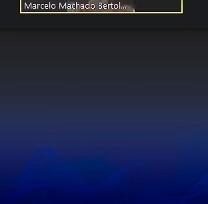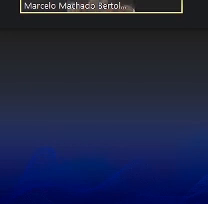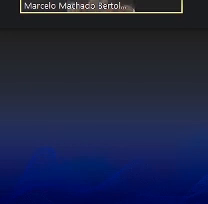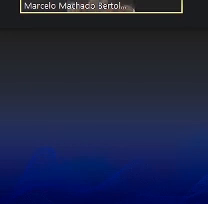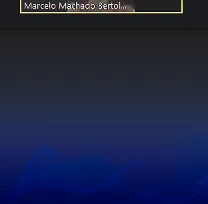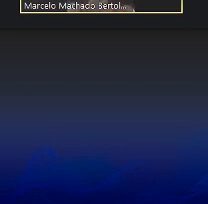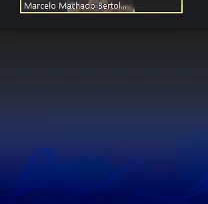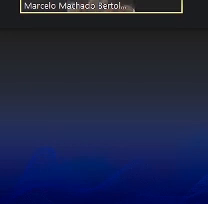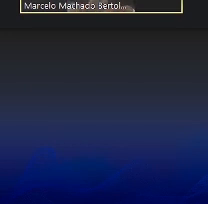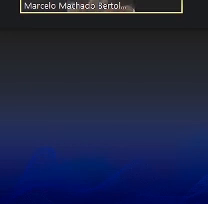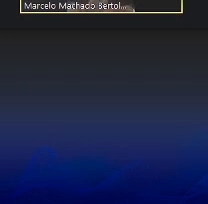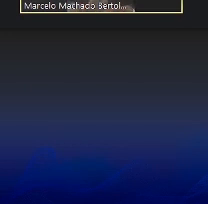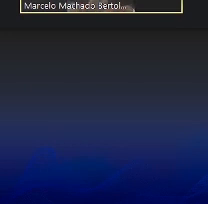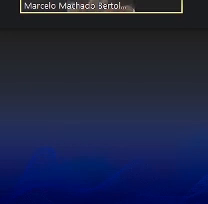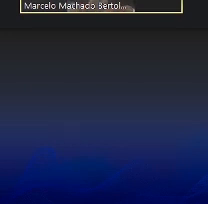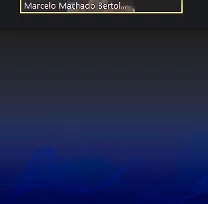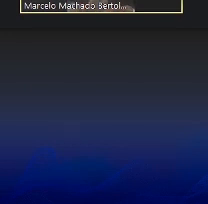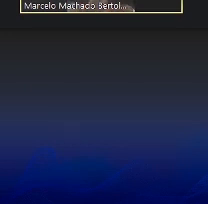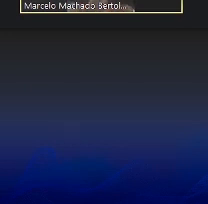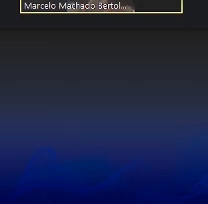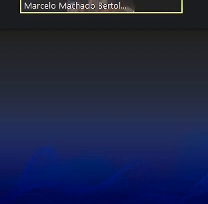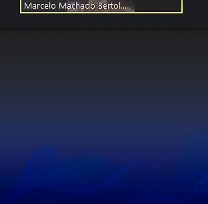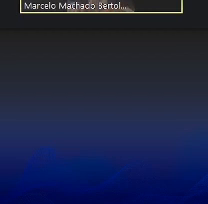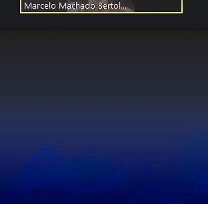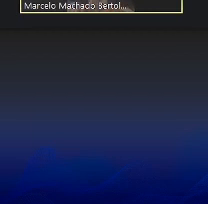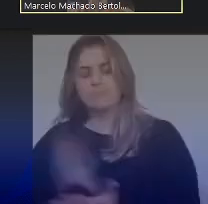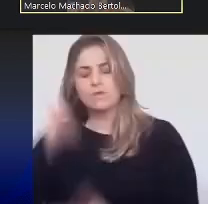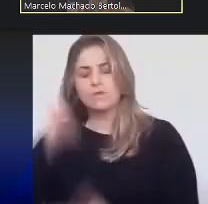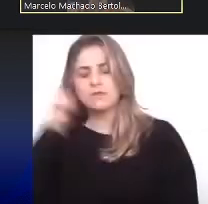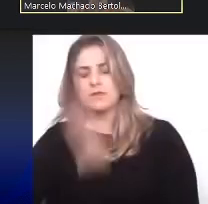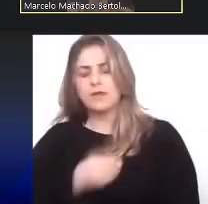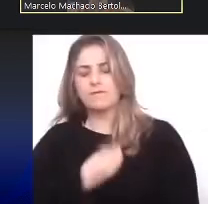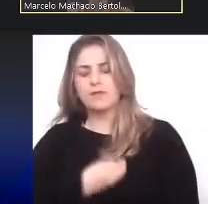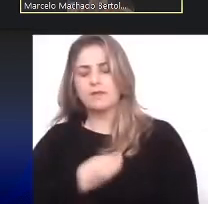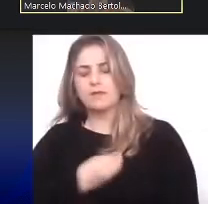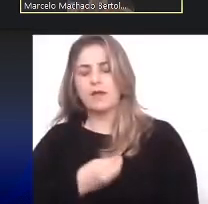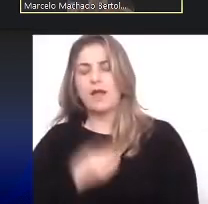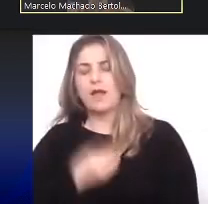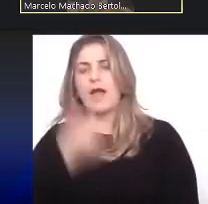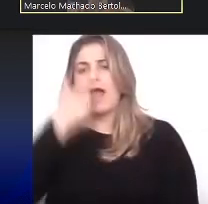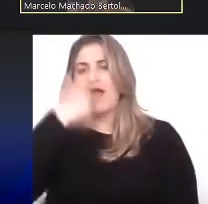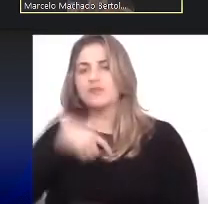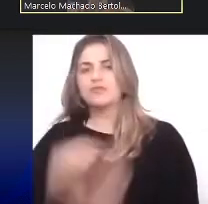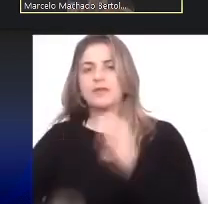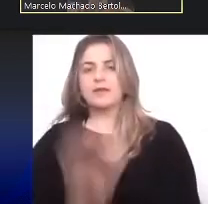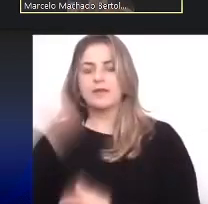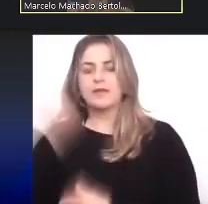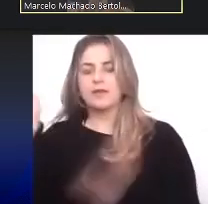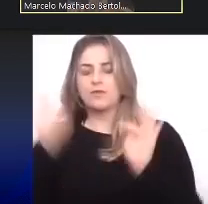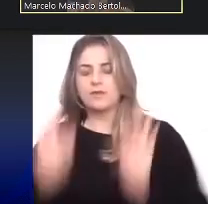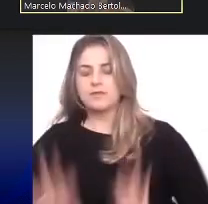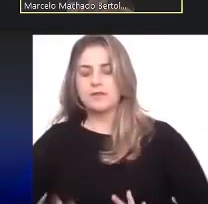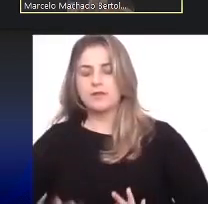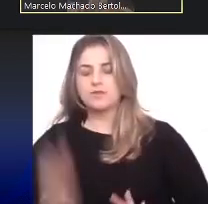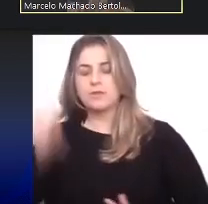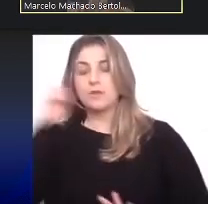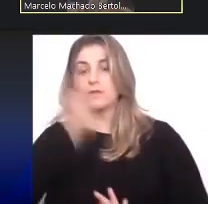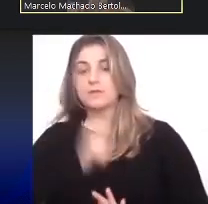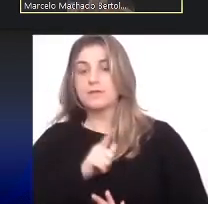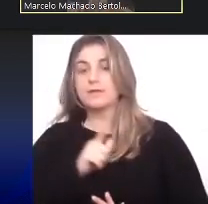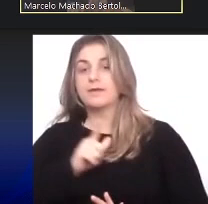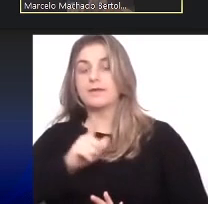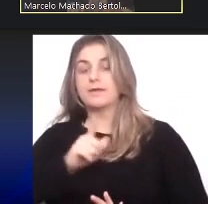certo. Acho que invento a felicidade para compor todas as coisas e não